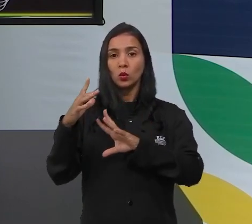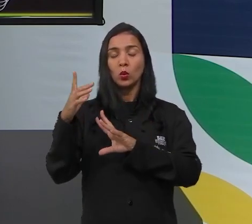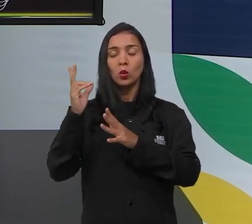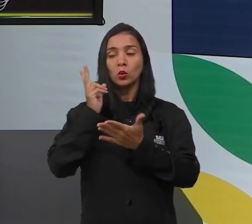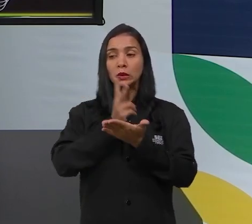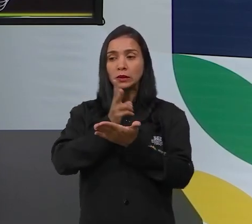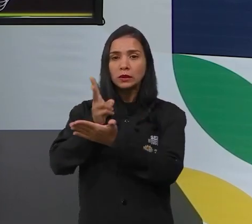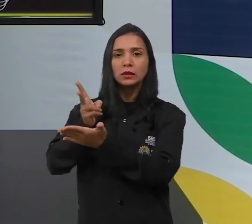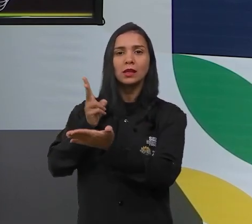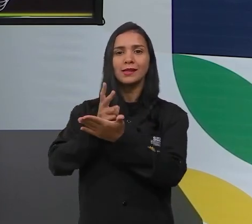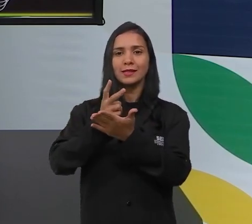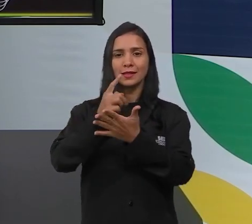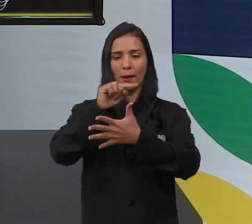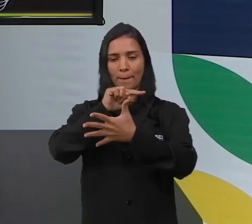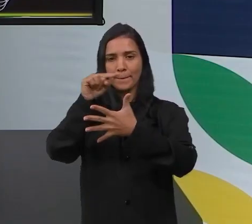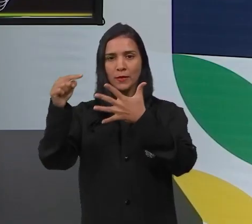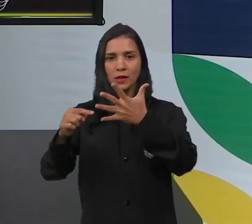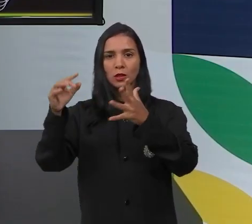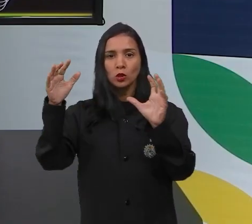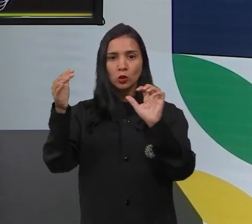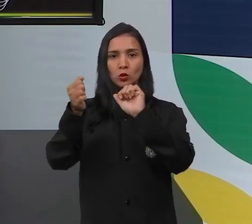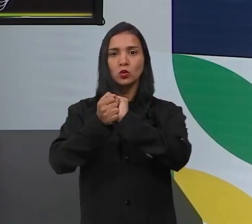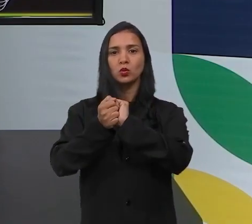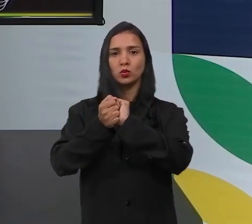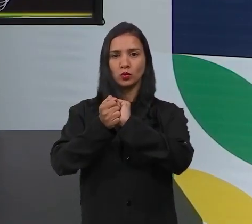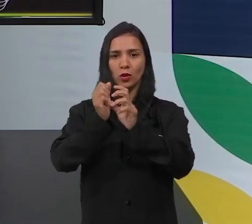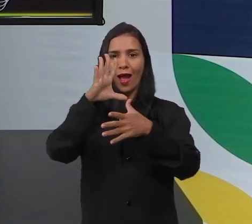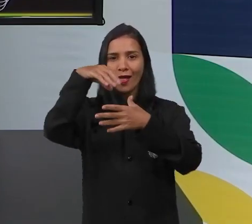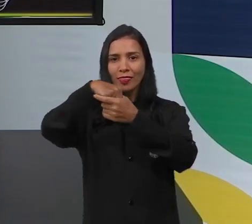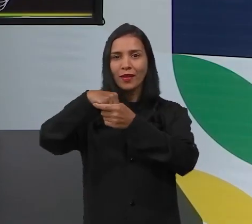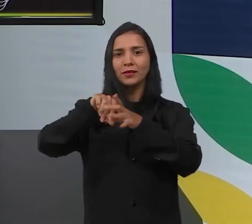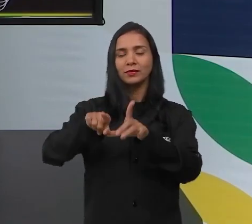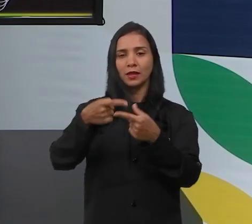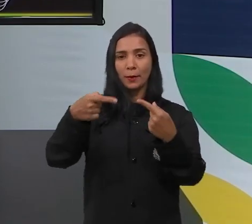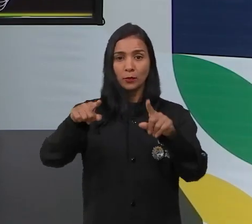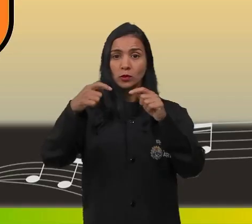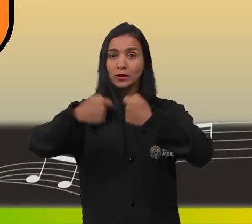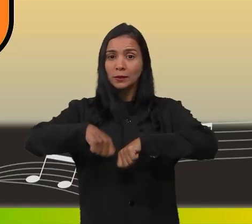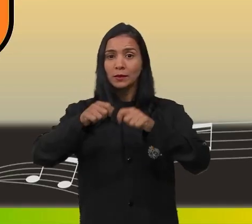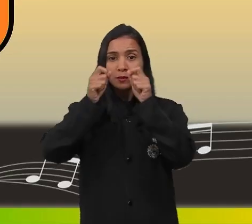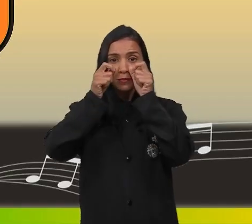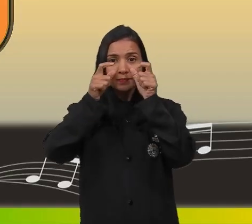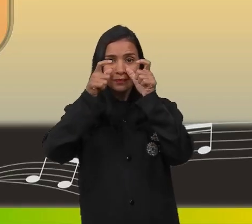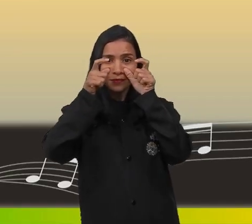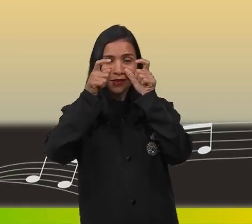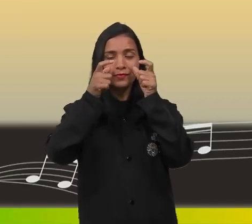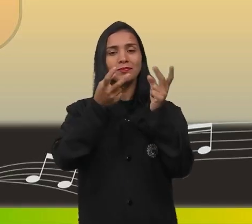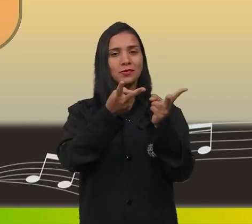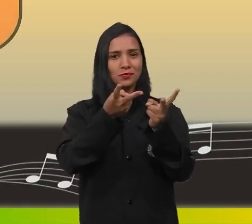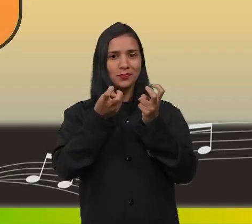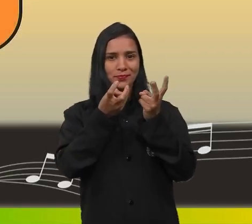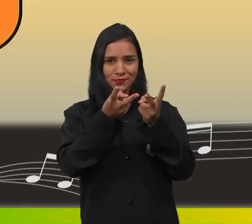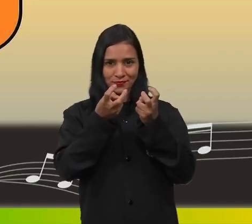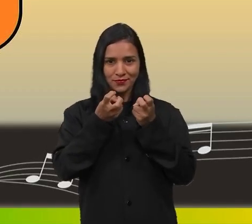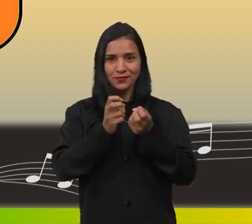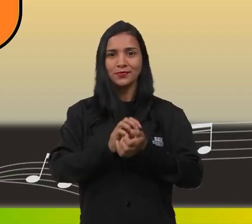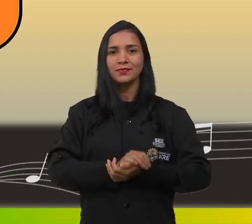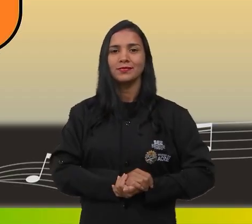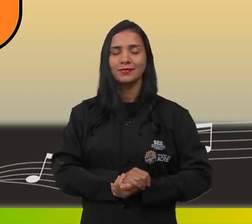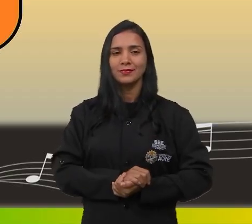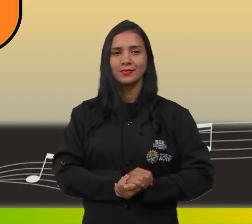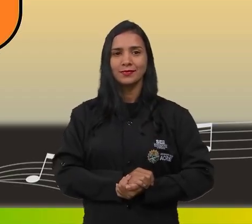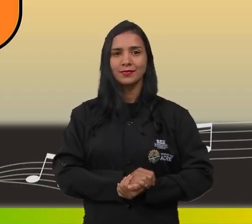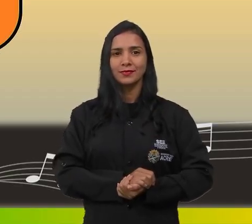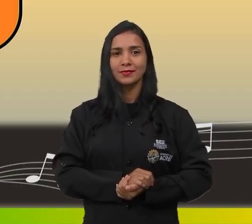têm esses 5 elementos. Basta a gente analisar e prestar atenção. Próxima questão.